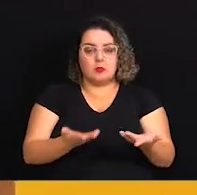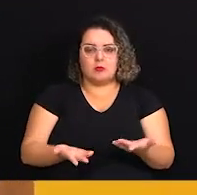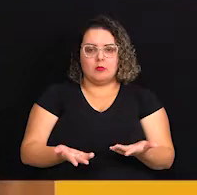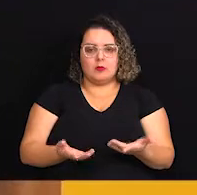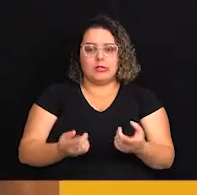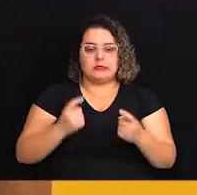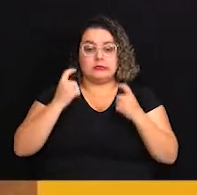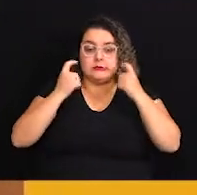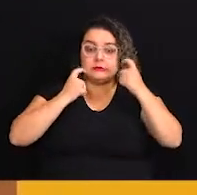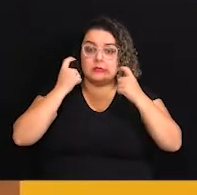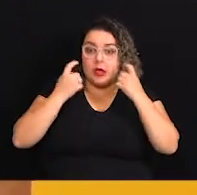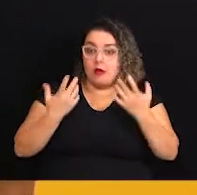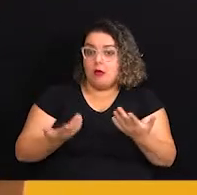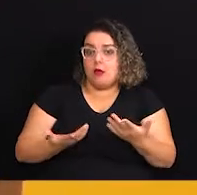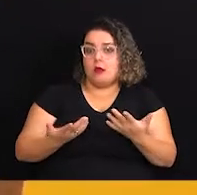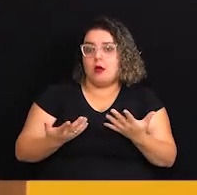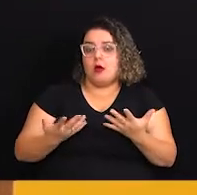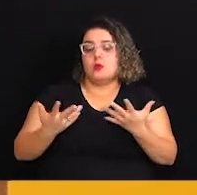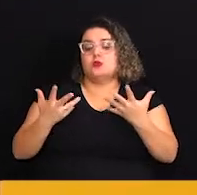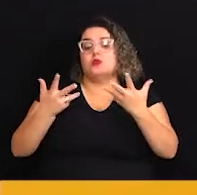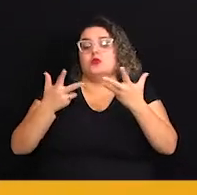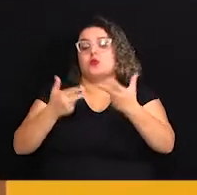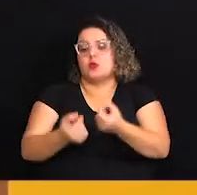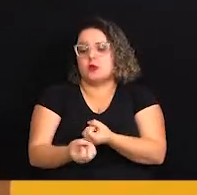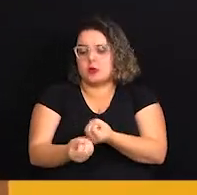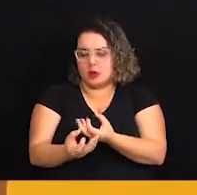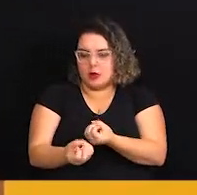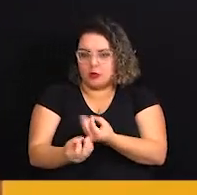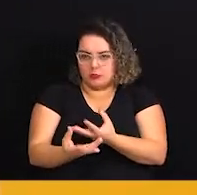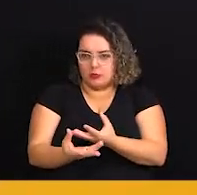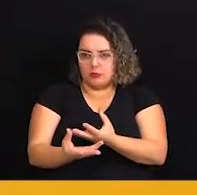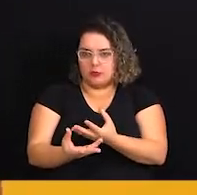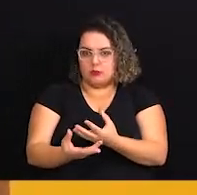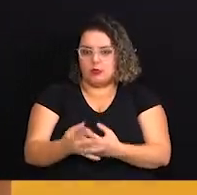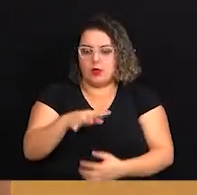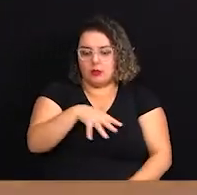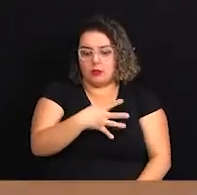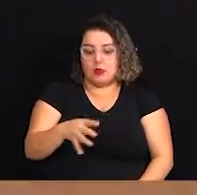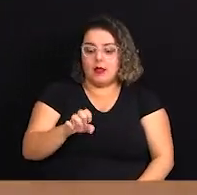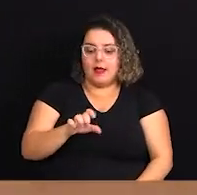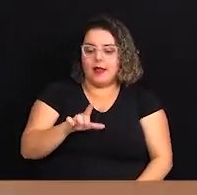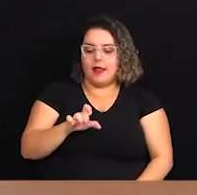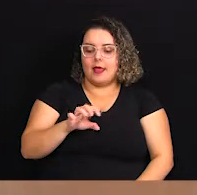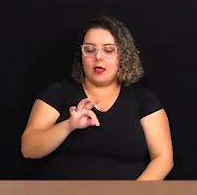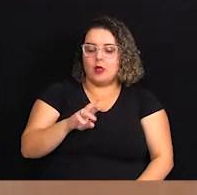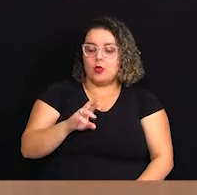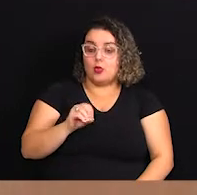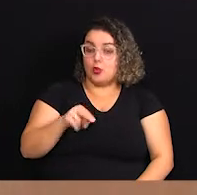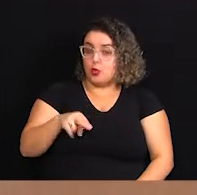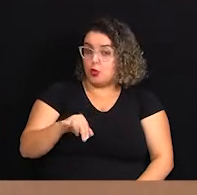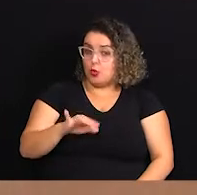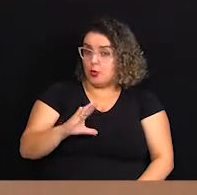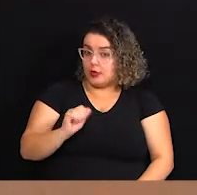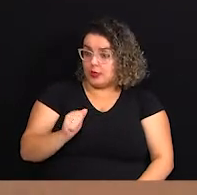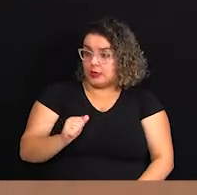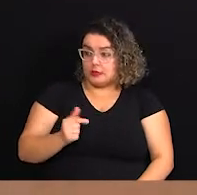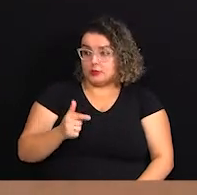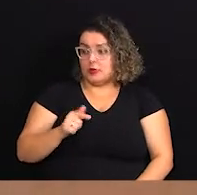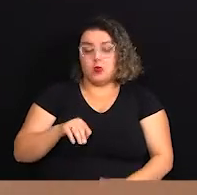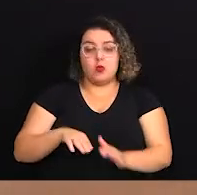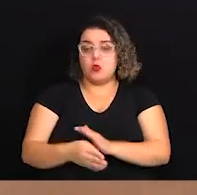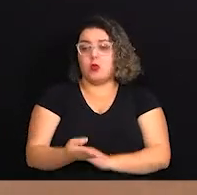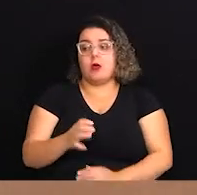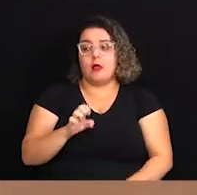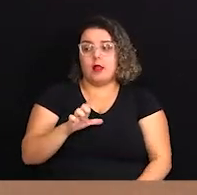se preocuparem em colocar todas as informações em planilha eletrônica, porque se não existe esse hábito de utilizar a